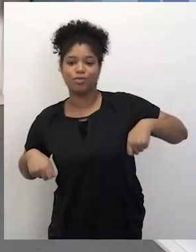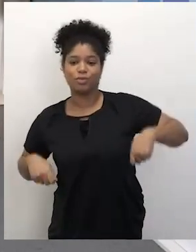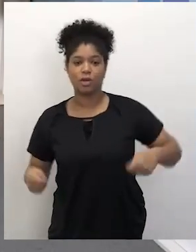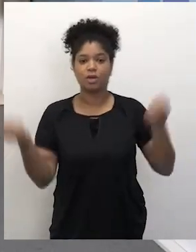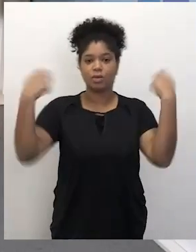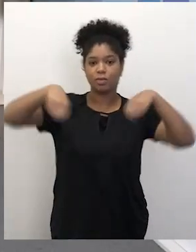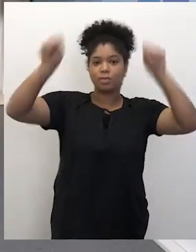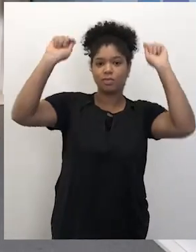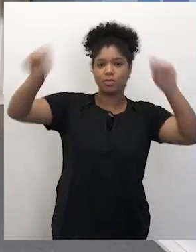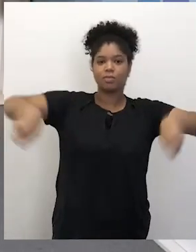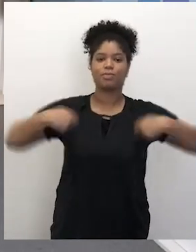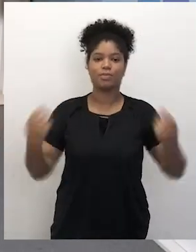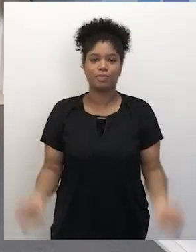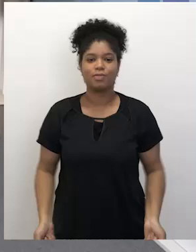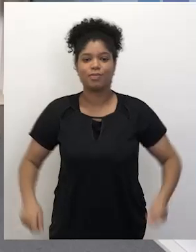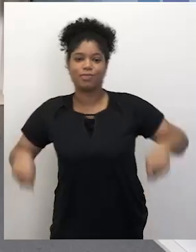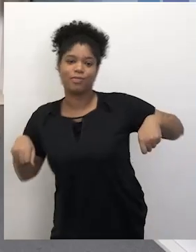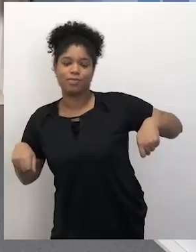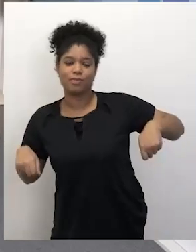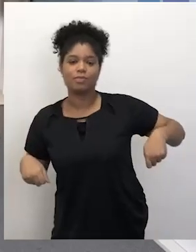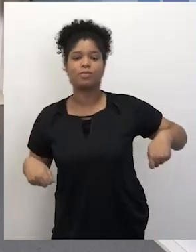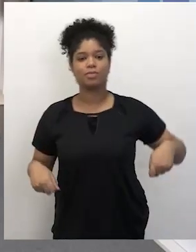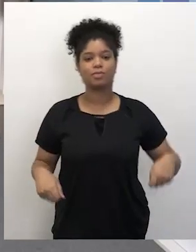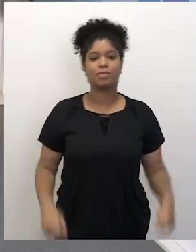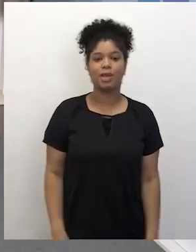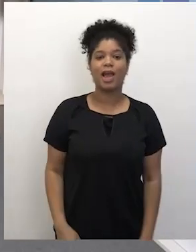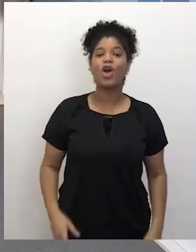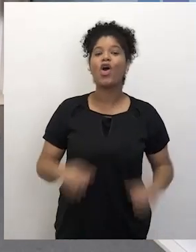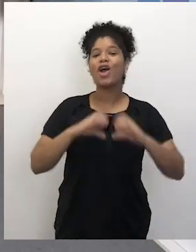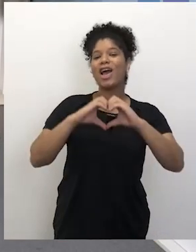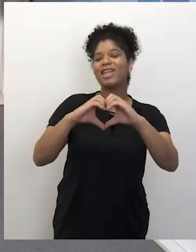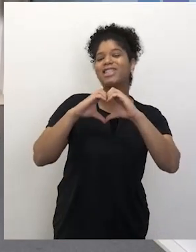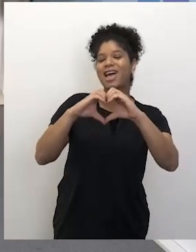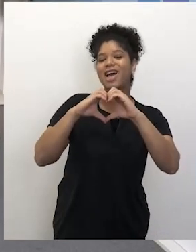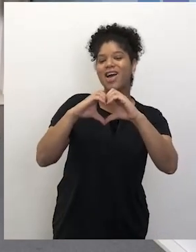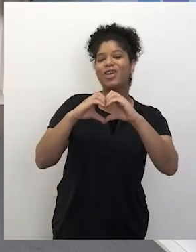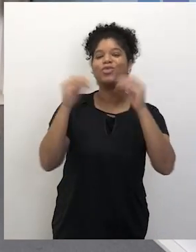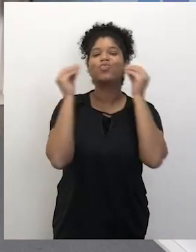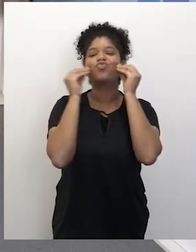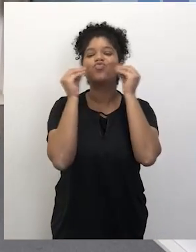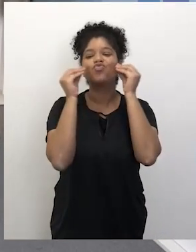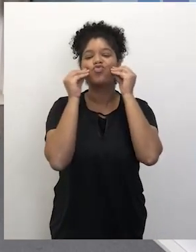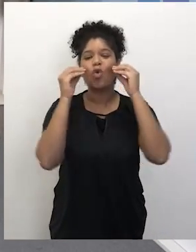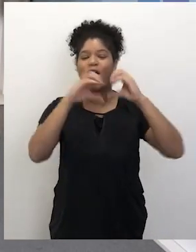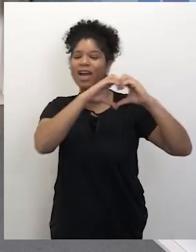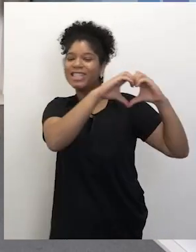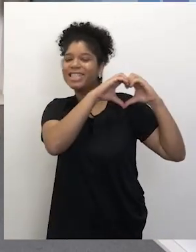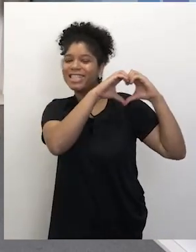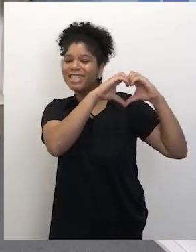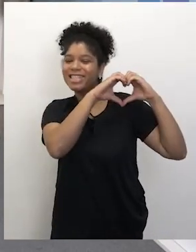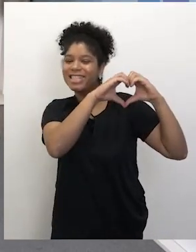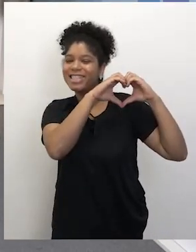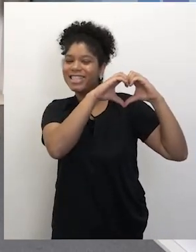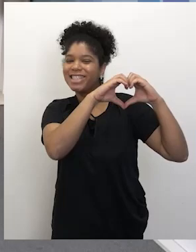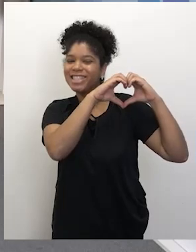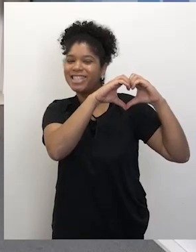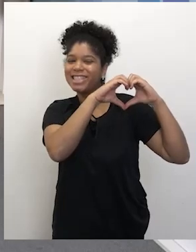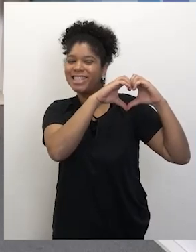E joga, pega. Coração. Beijo. Tchau. Tchau, gente.